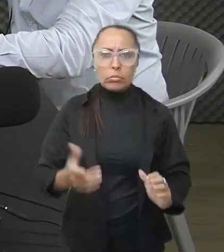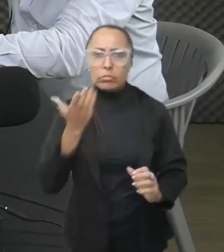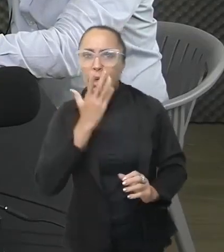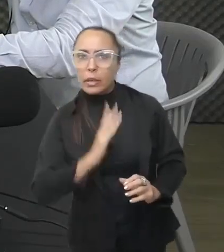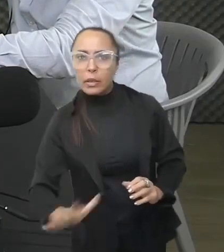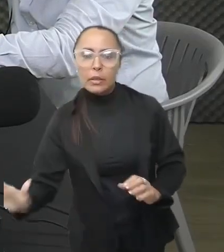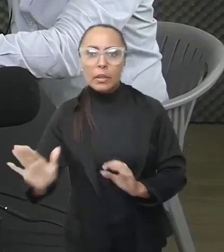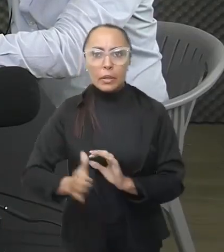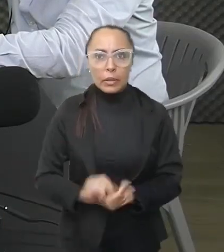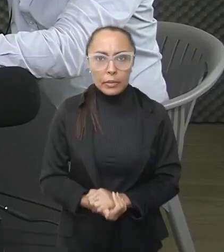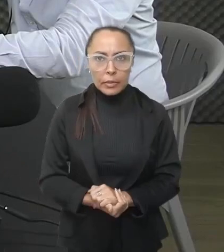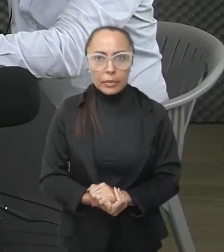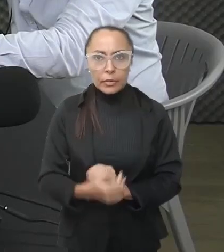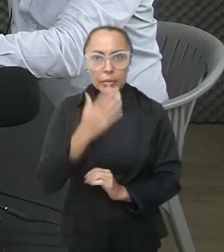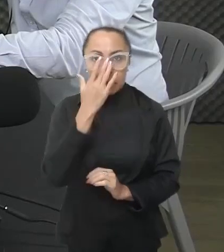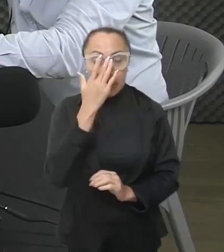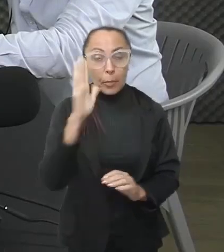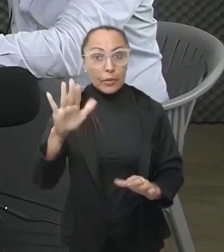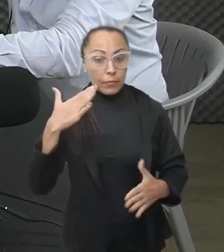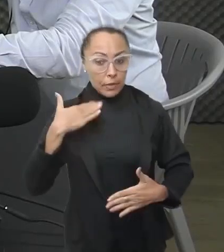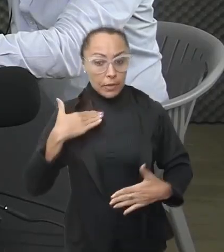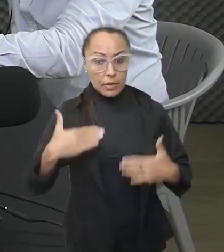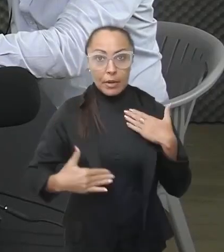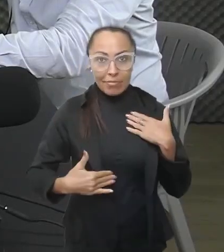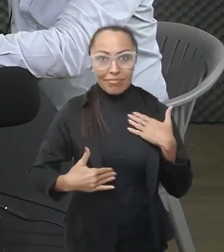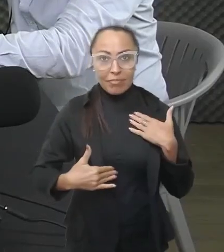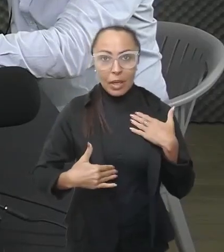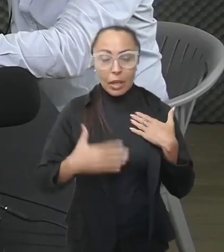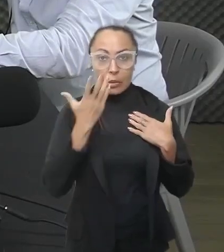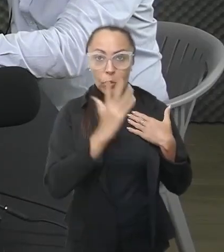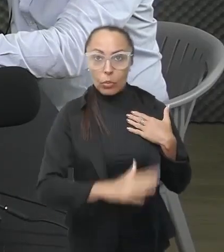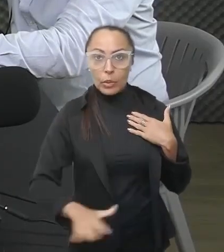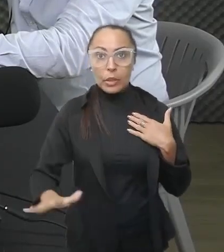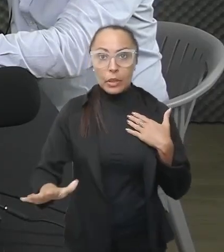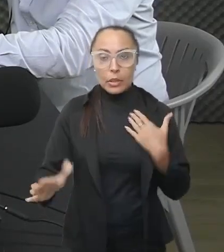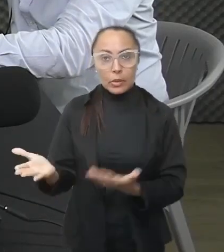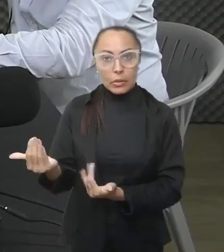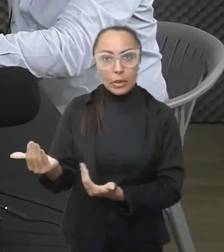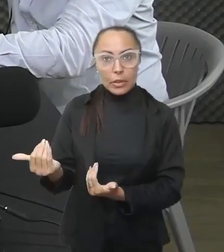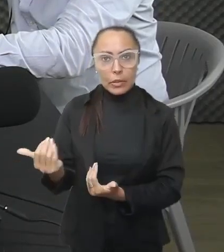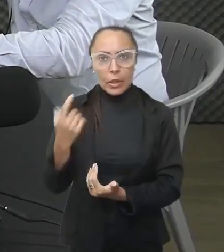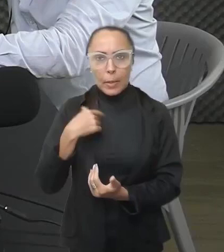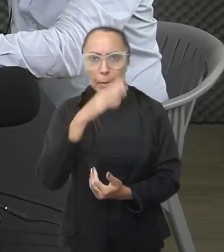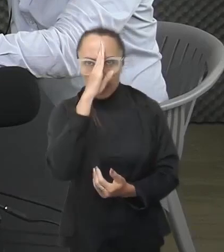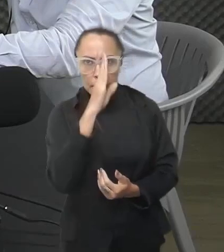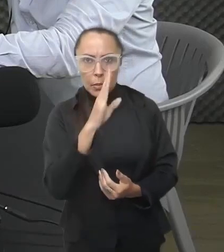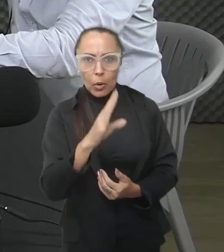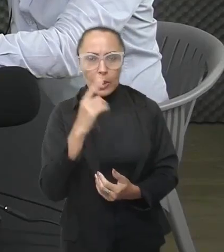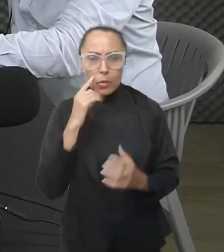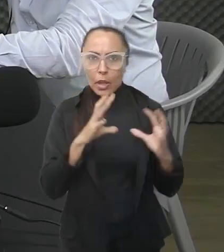na parte física dessas crianças e desses adolescentes. E principalmente quando essa